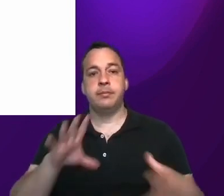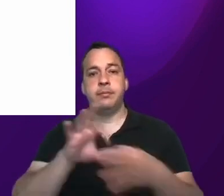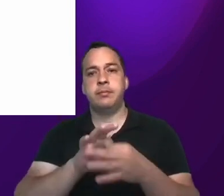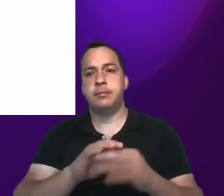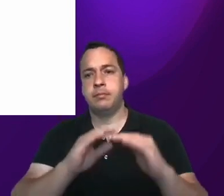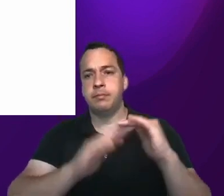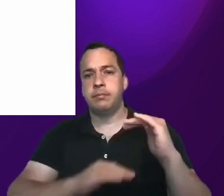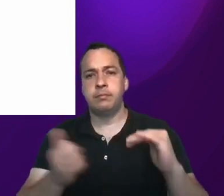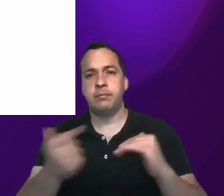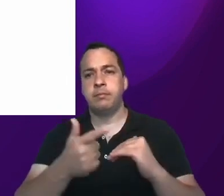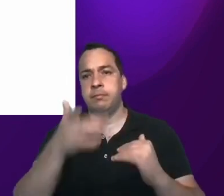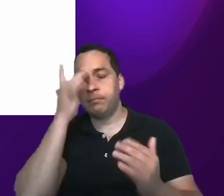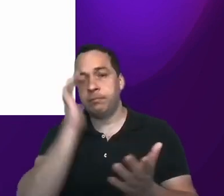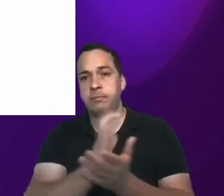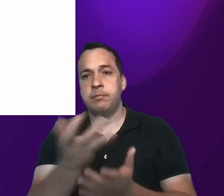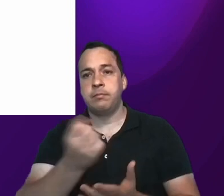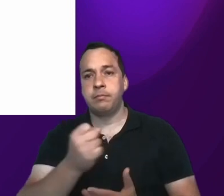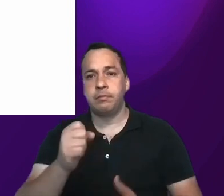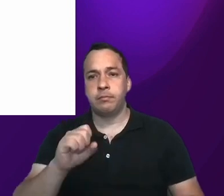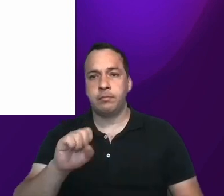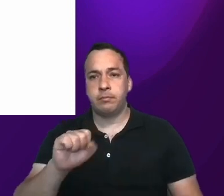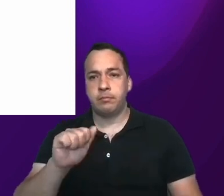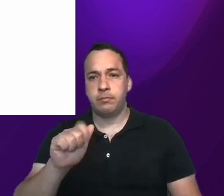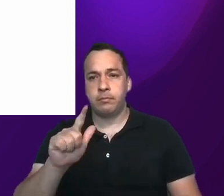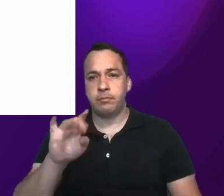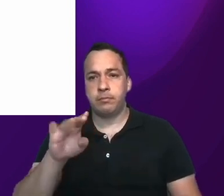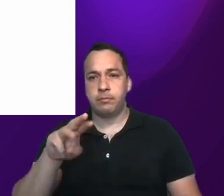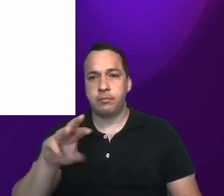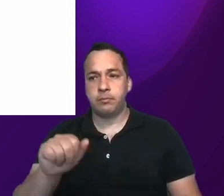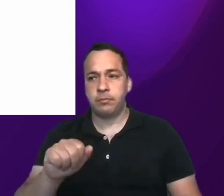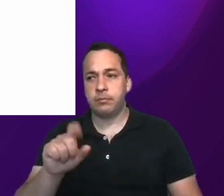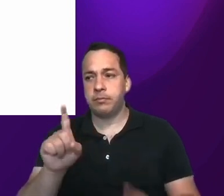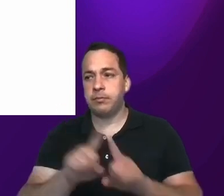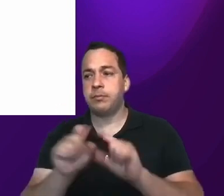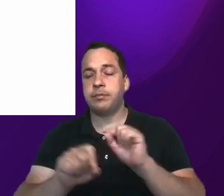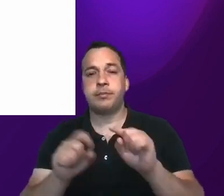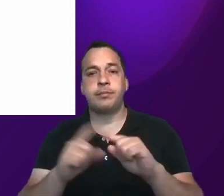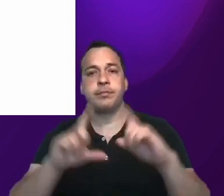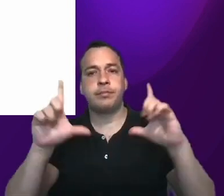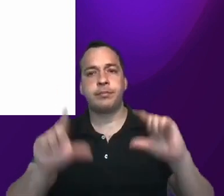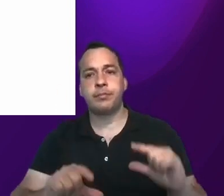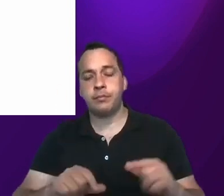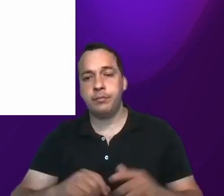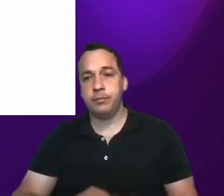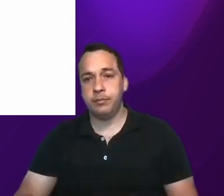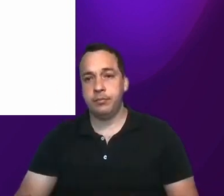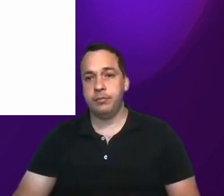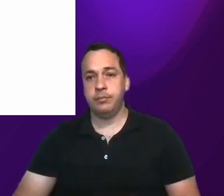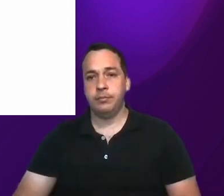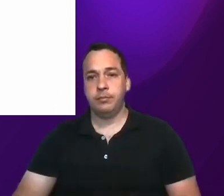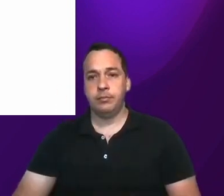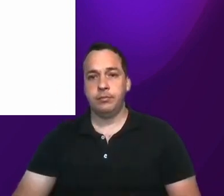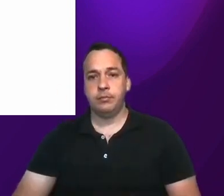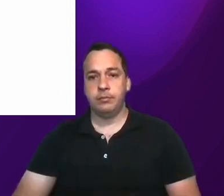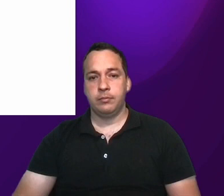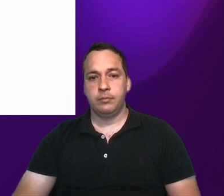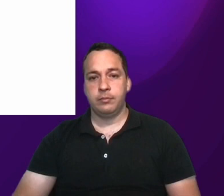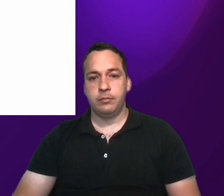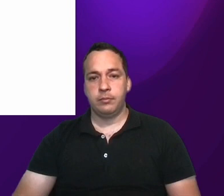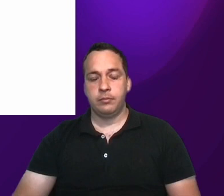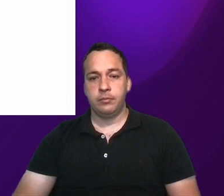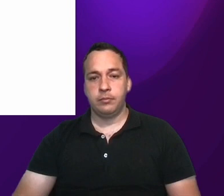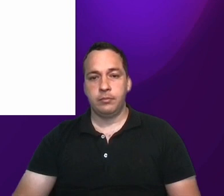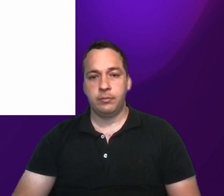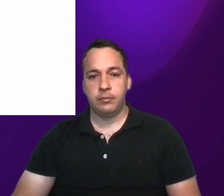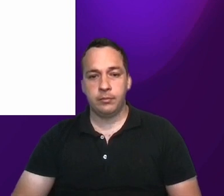receberam albumina. Os episódios de hipotensão também foram menores, e pacientes que tiveram mais de